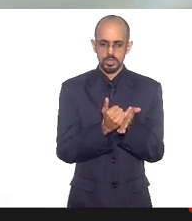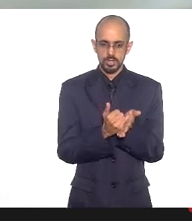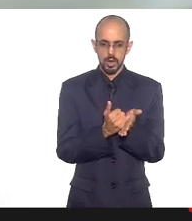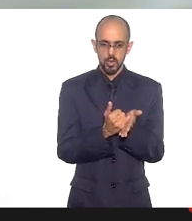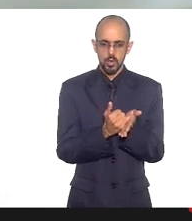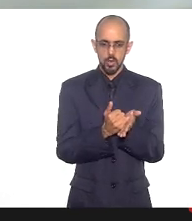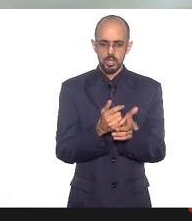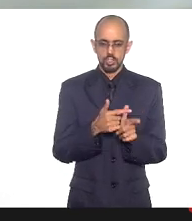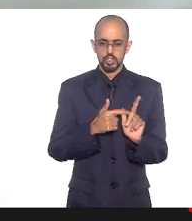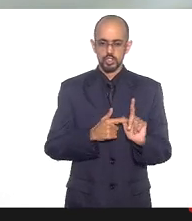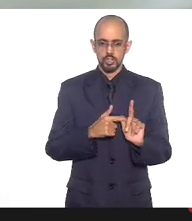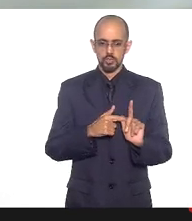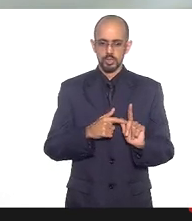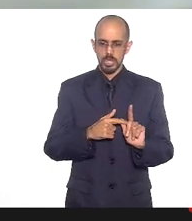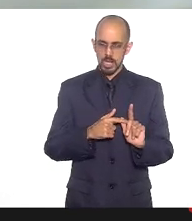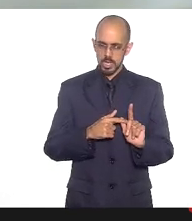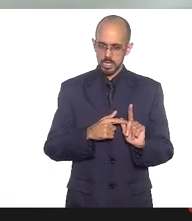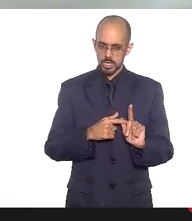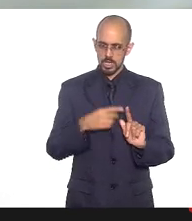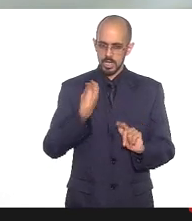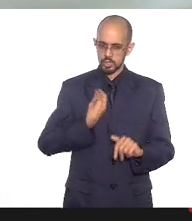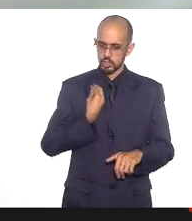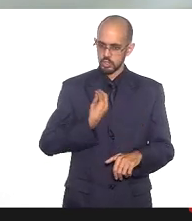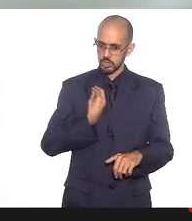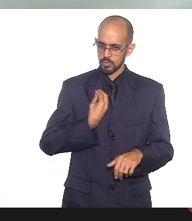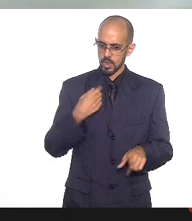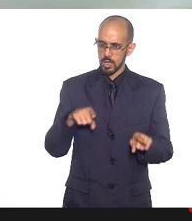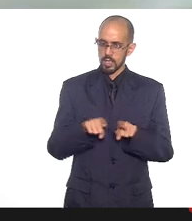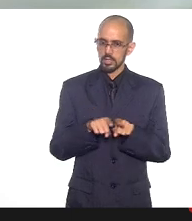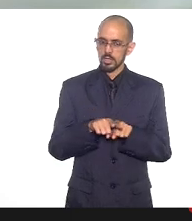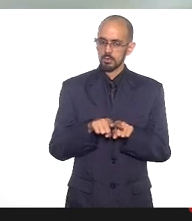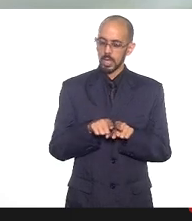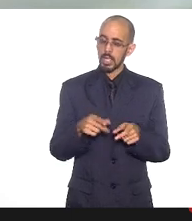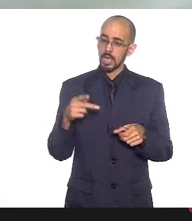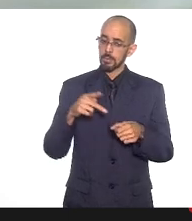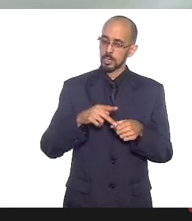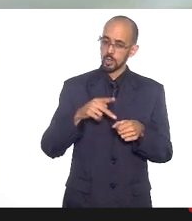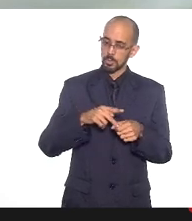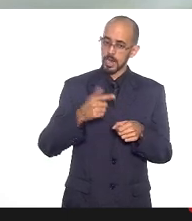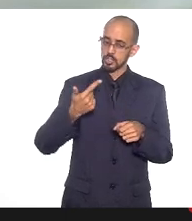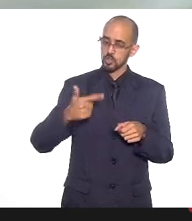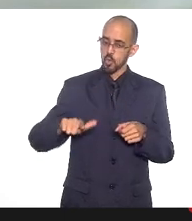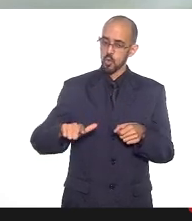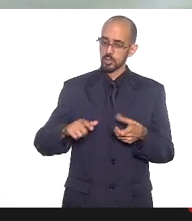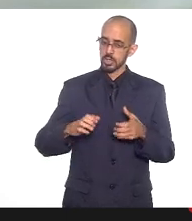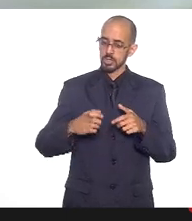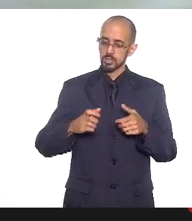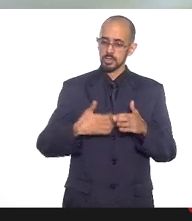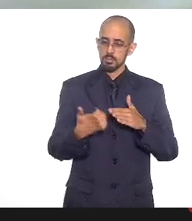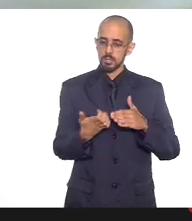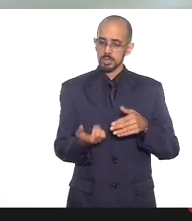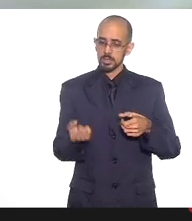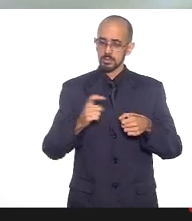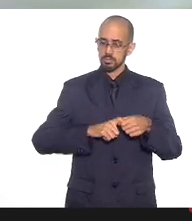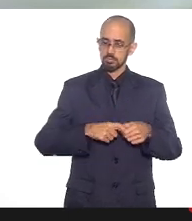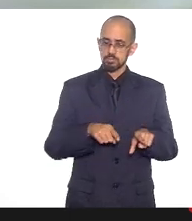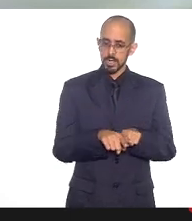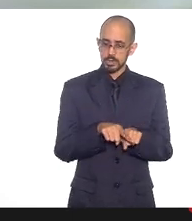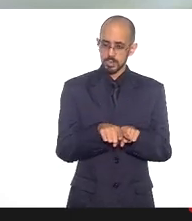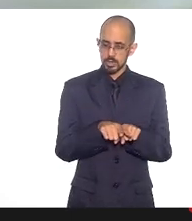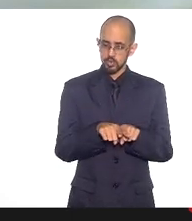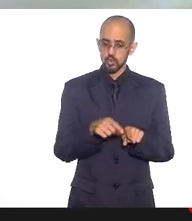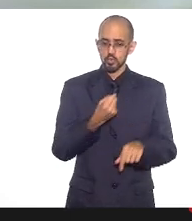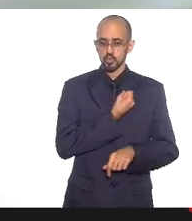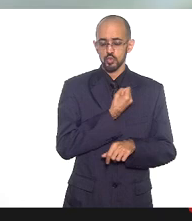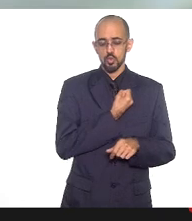em relação à Petrobras e outras concessionárias, os números dos processos